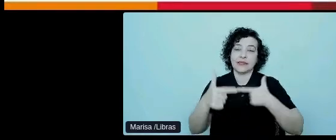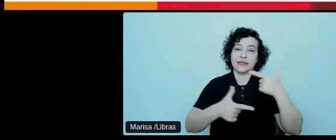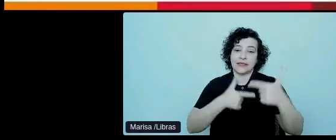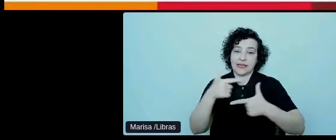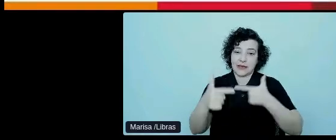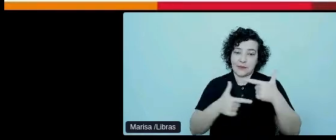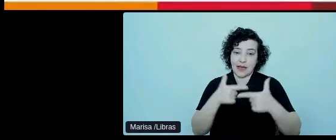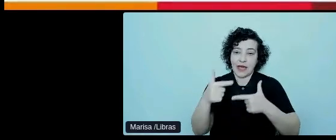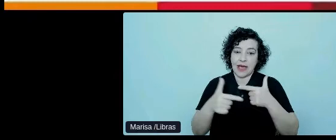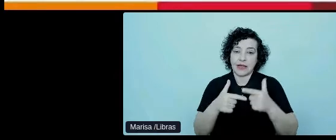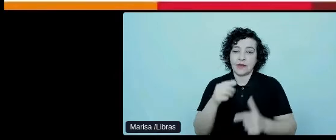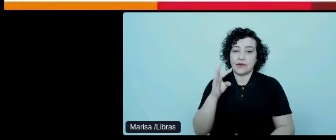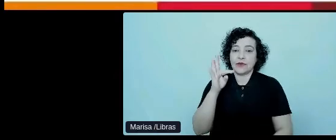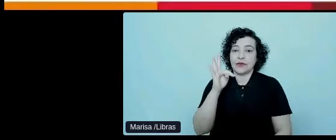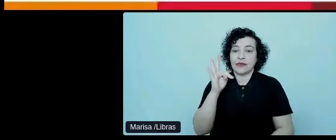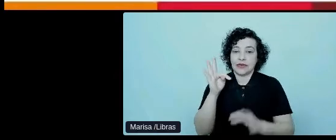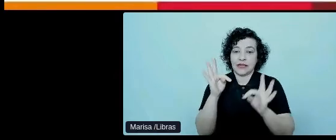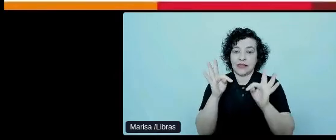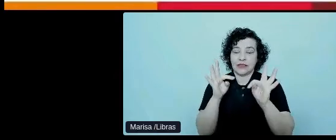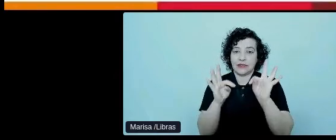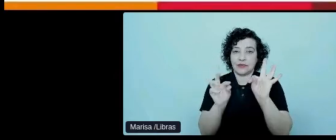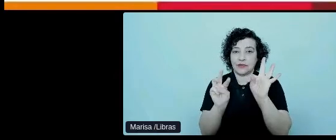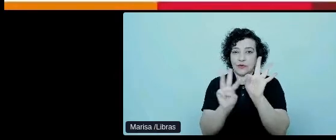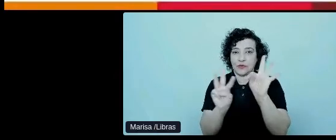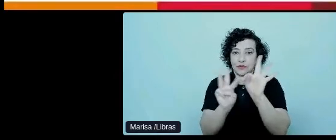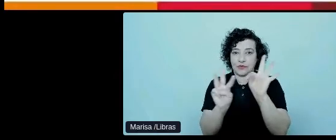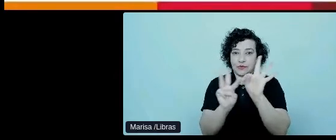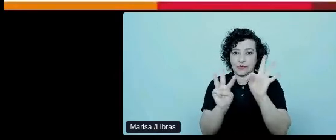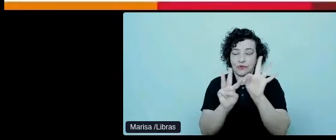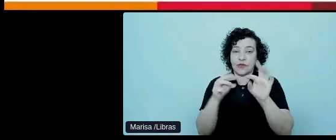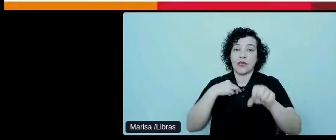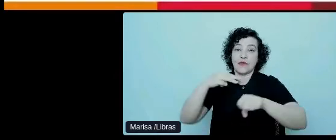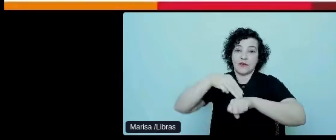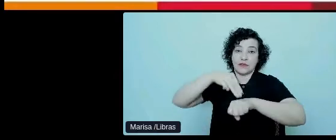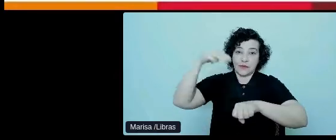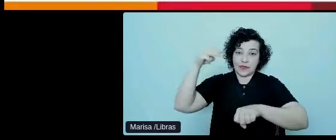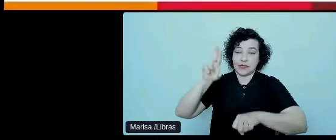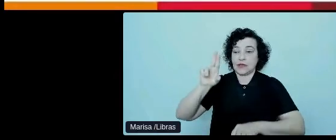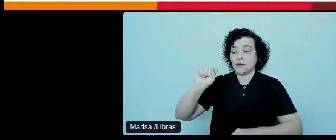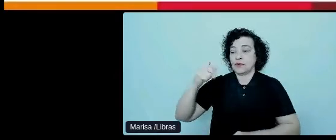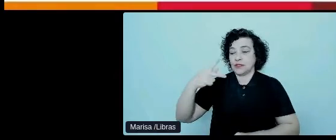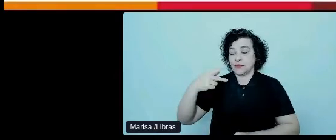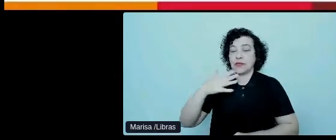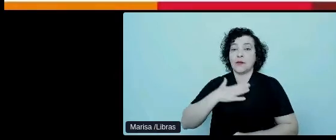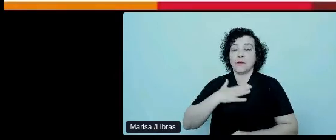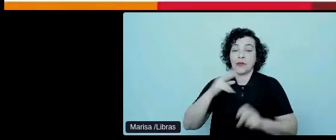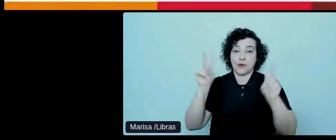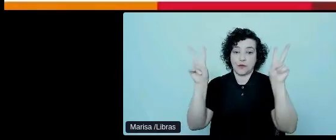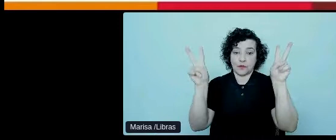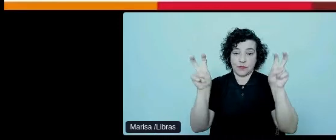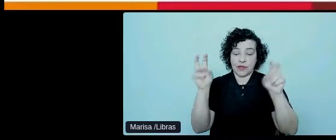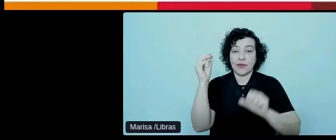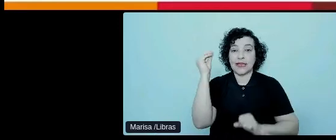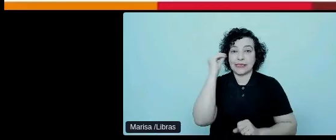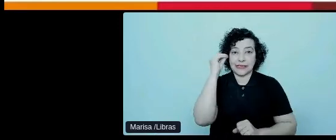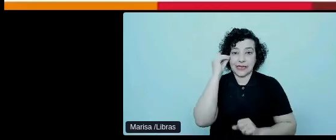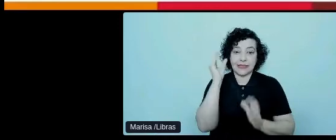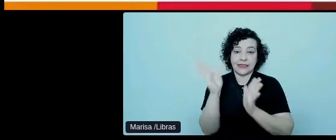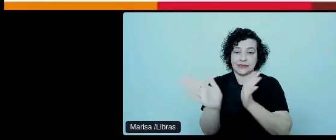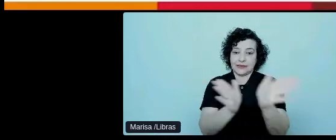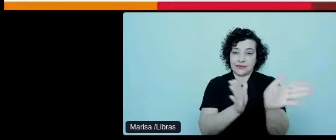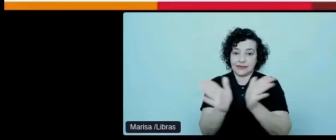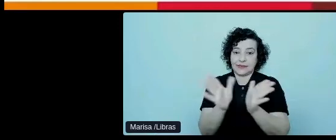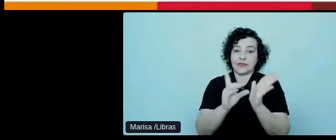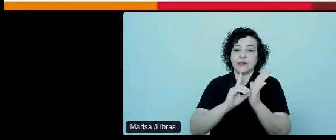na ThoughtWorks. Eu faço mestrado na USP e o meu tema é testes em acessibilidade